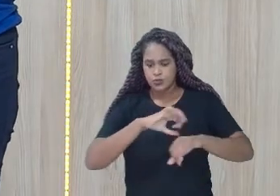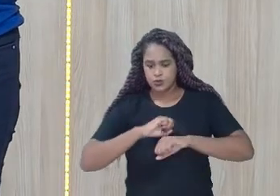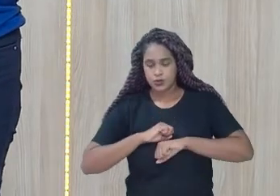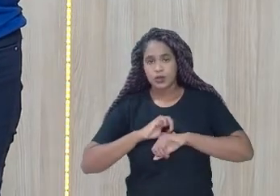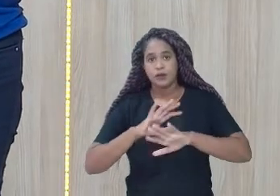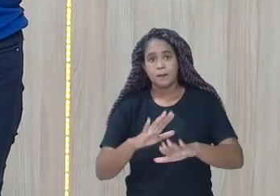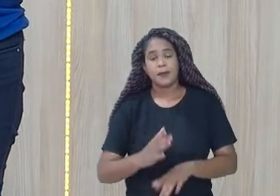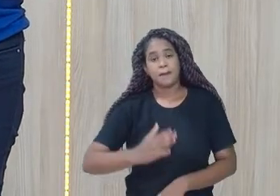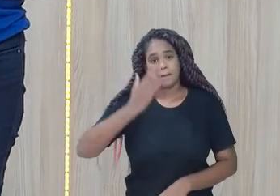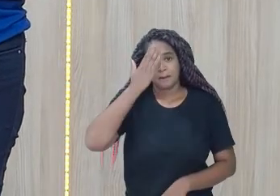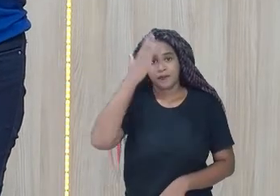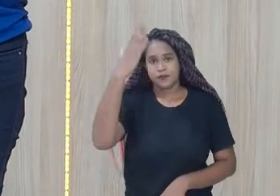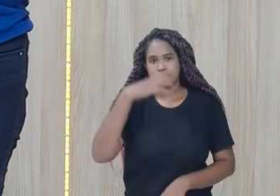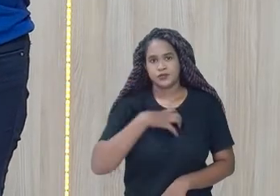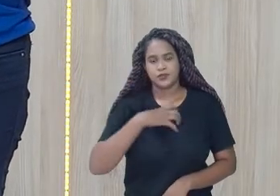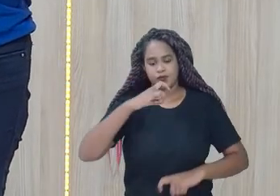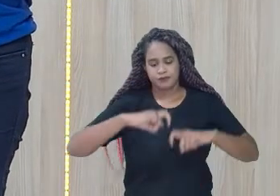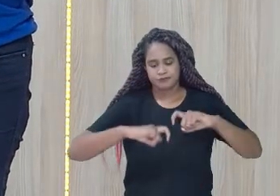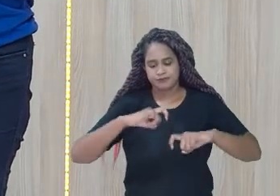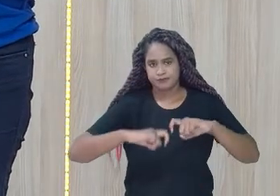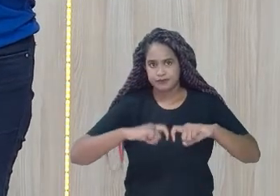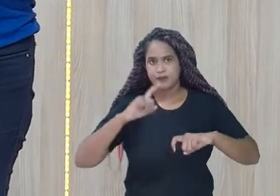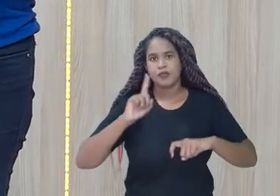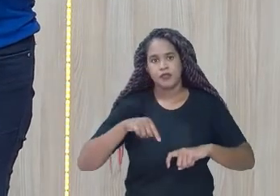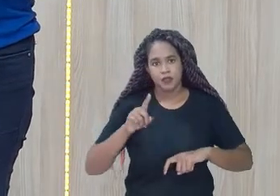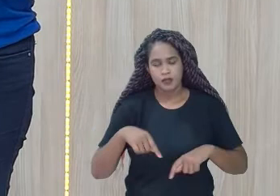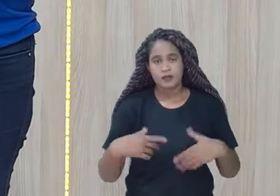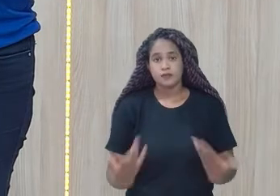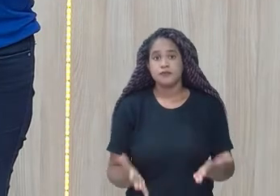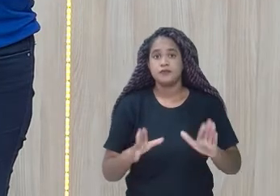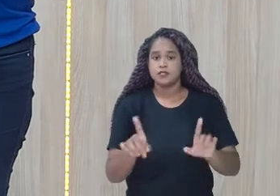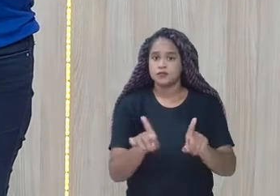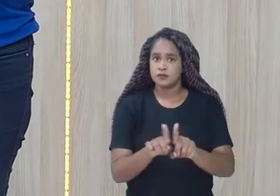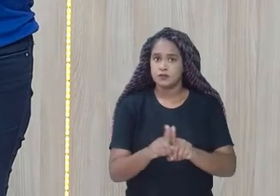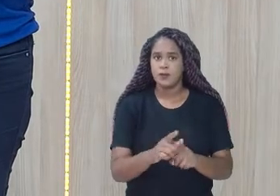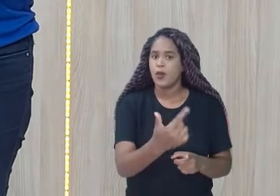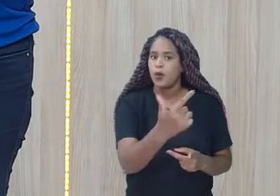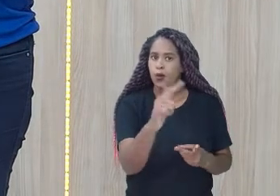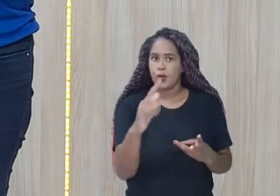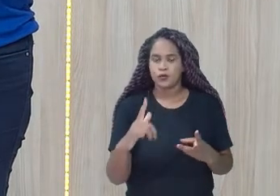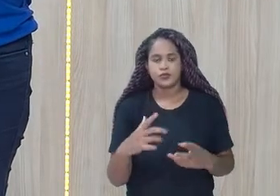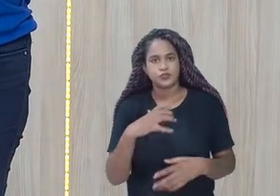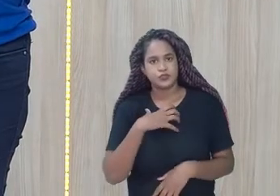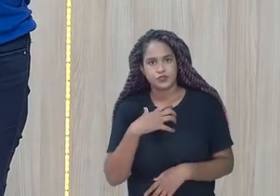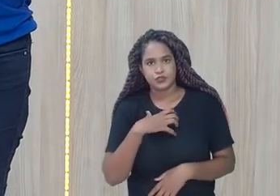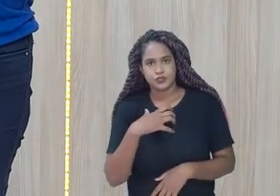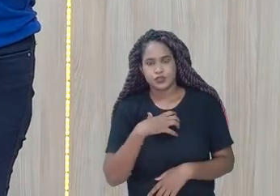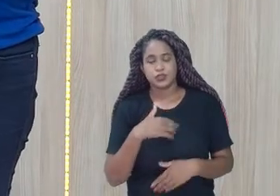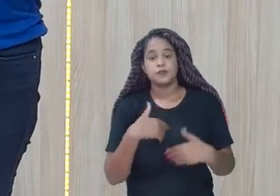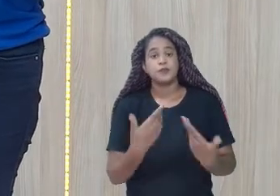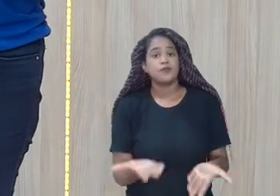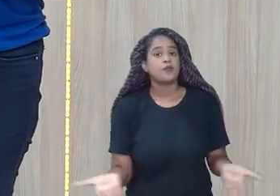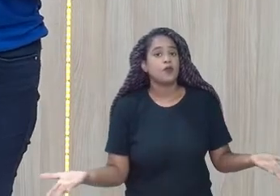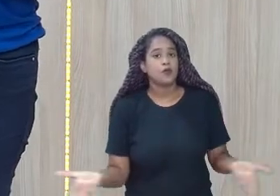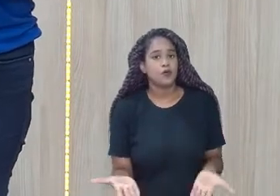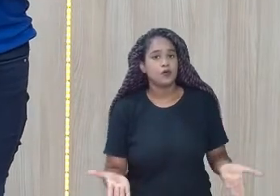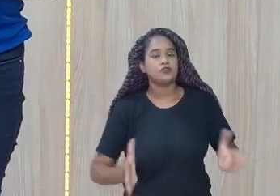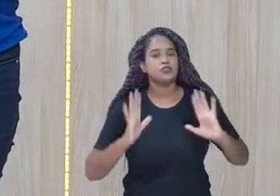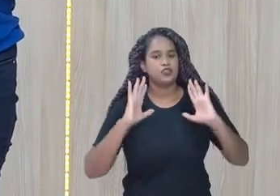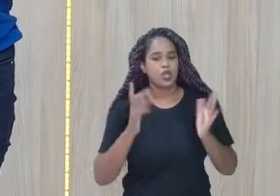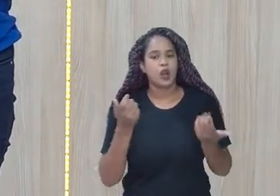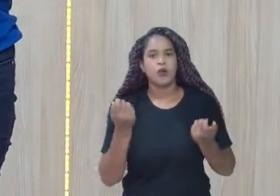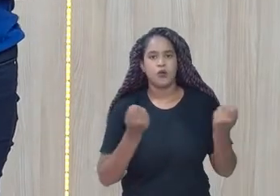na relação sexual, mas nós vimos que acontece também em transfusão de sangue. Hoje, existe um